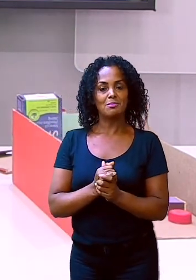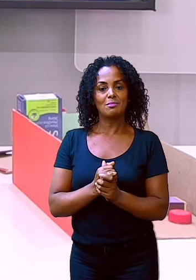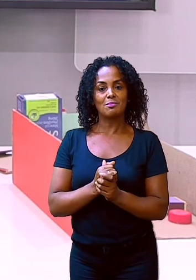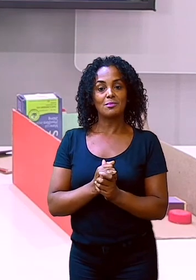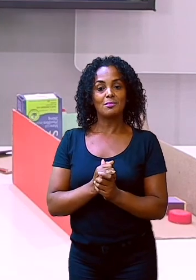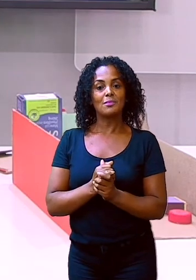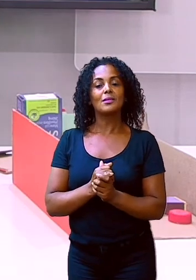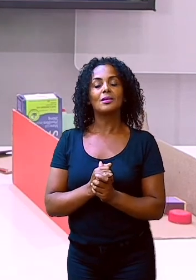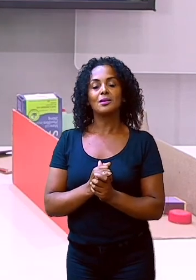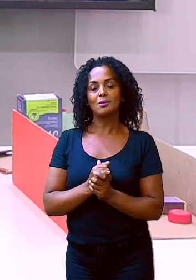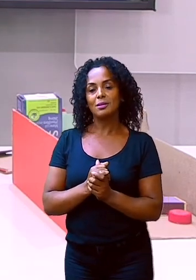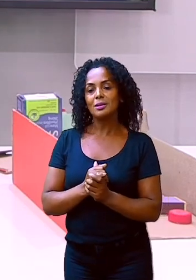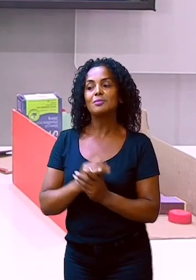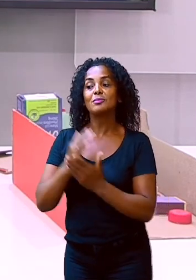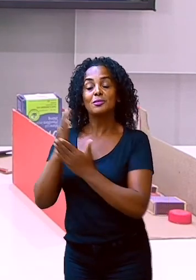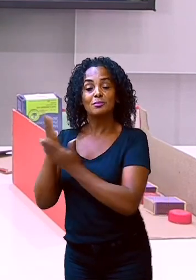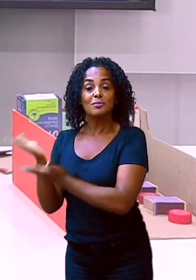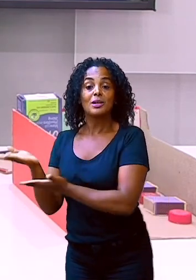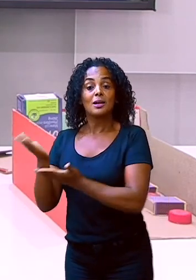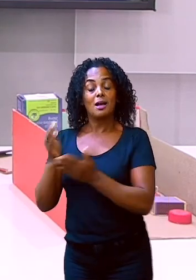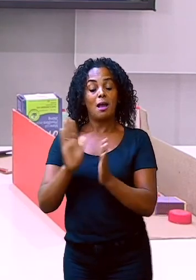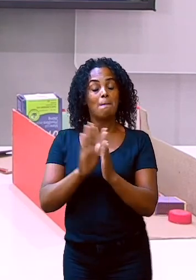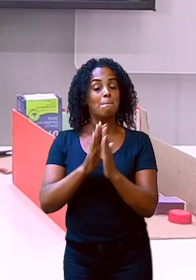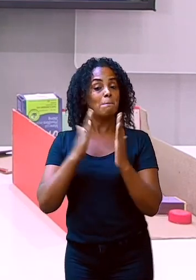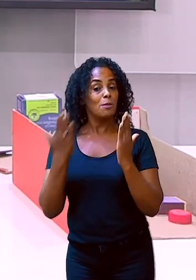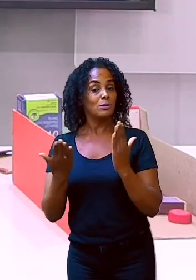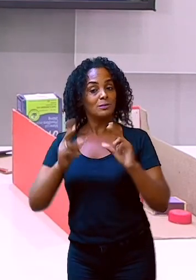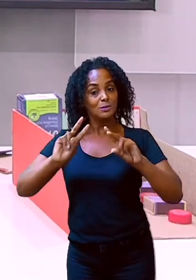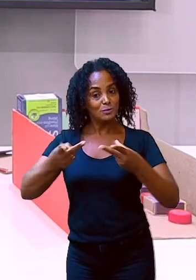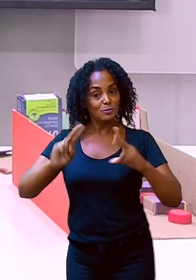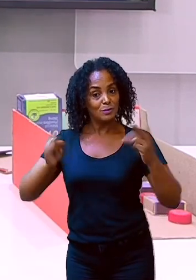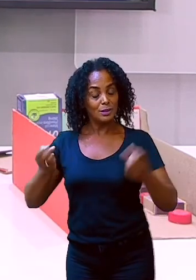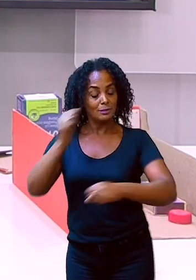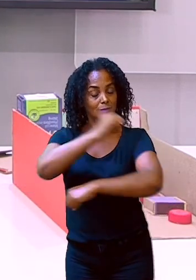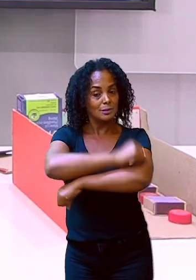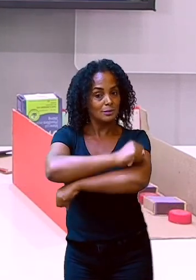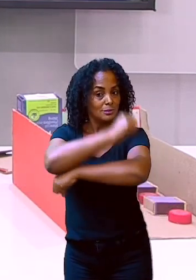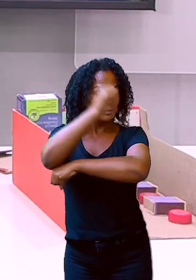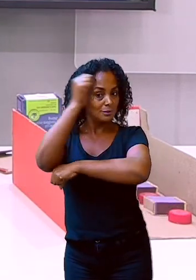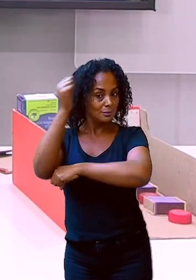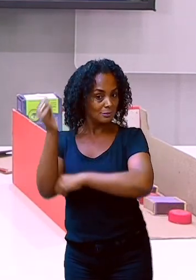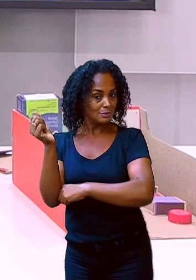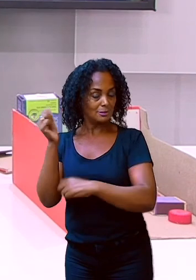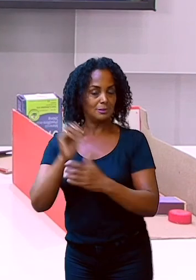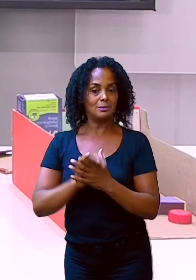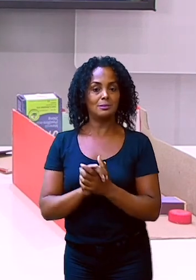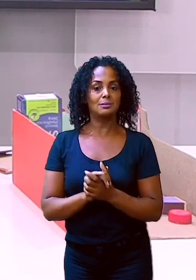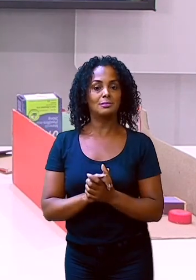Veja como fica diferente da janela, né? Temos que abrir um pouco mais.